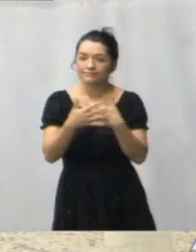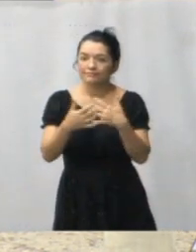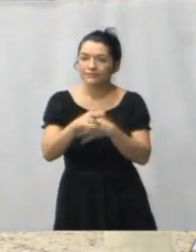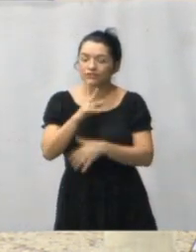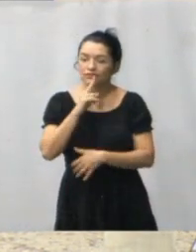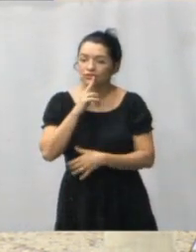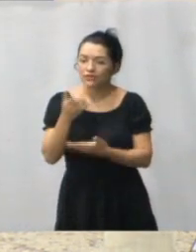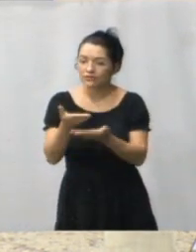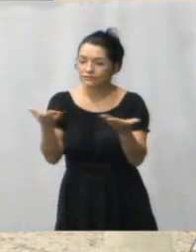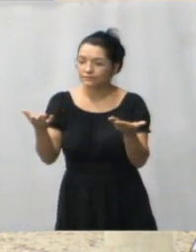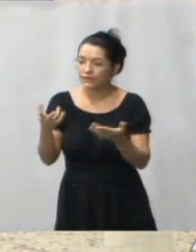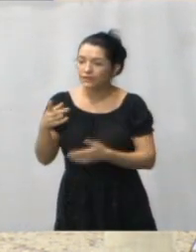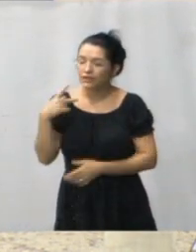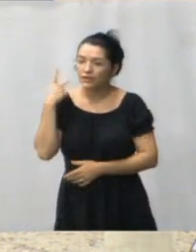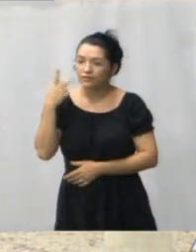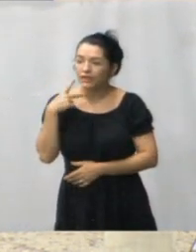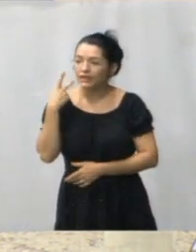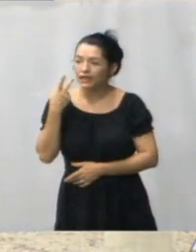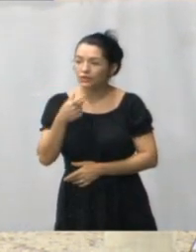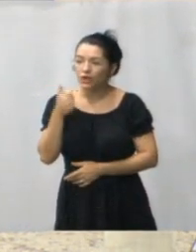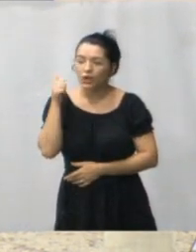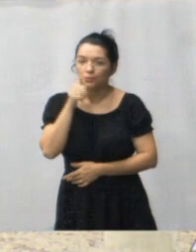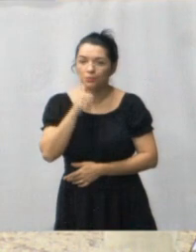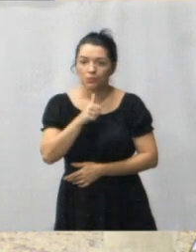Carla, Camila.